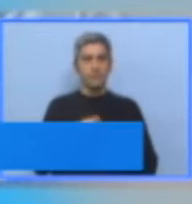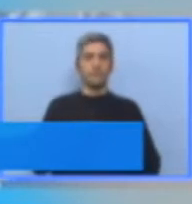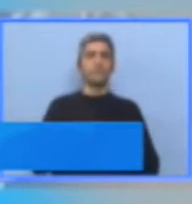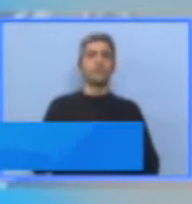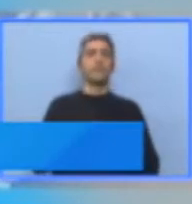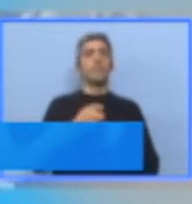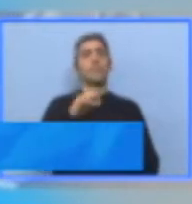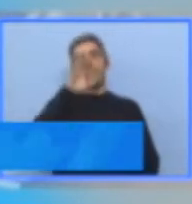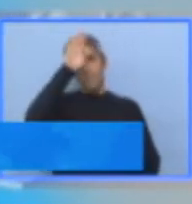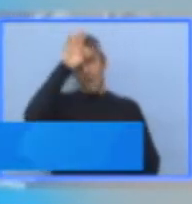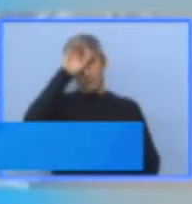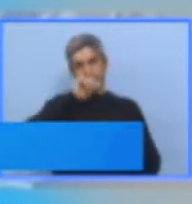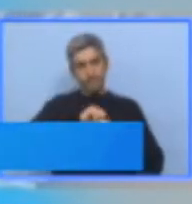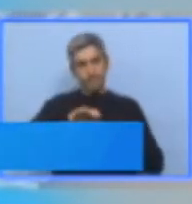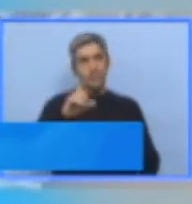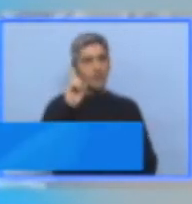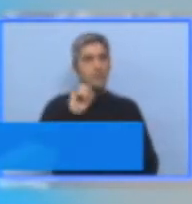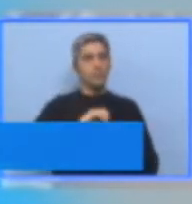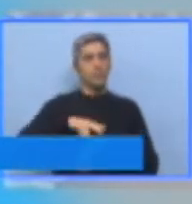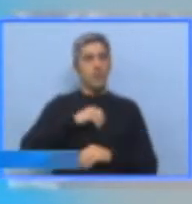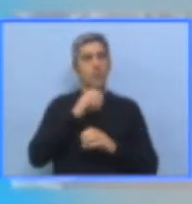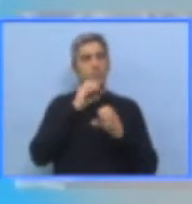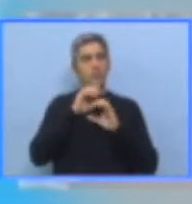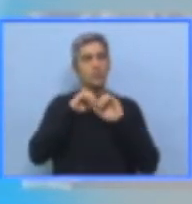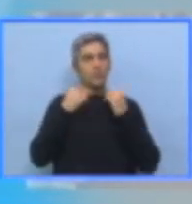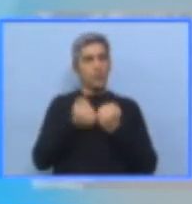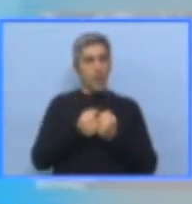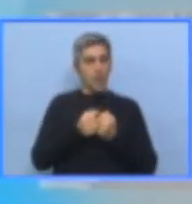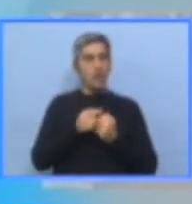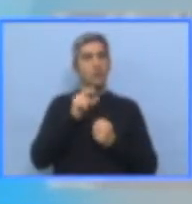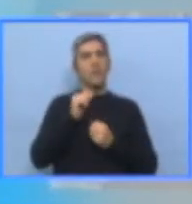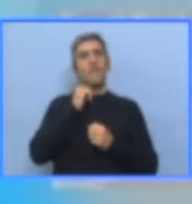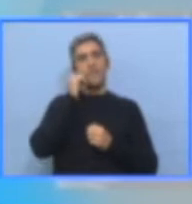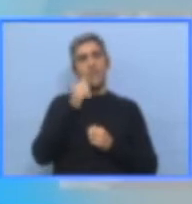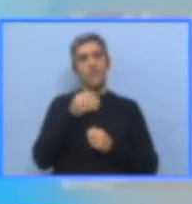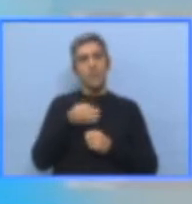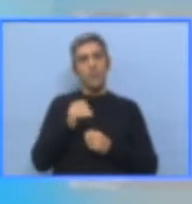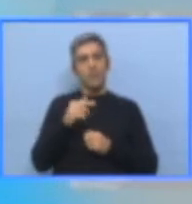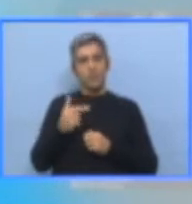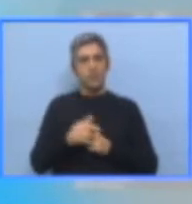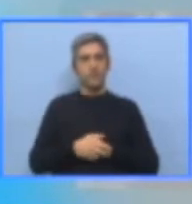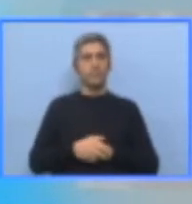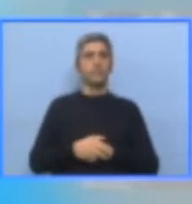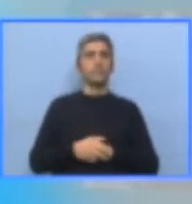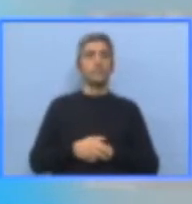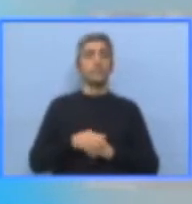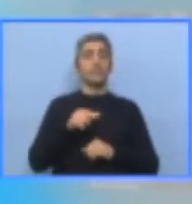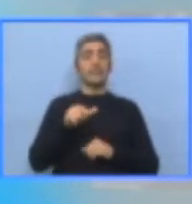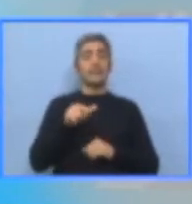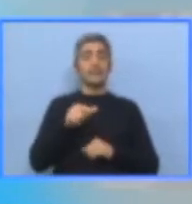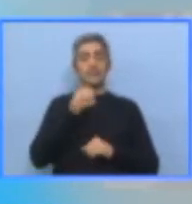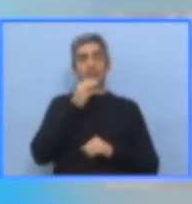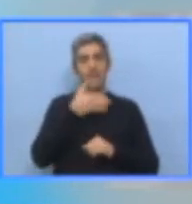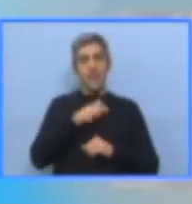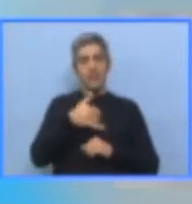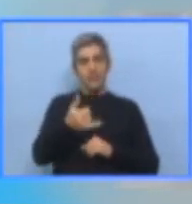mensagem do Papa para o Dia Mundial das Comunicações Sociais e o filme The Post. É sobre eles que falaremos